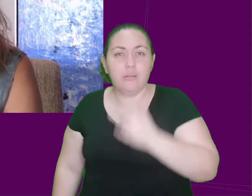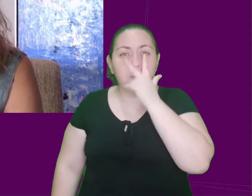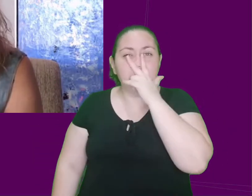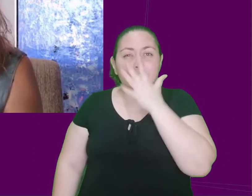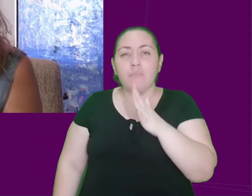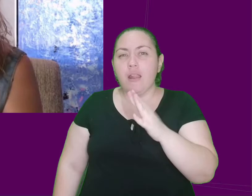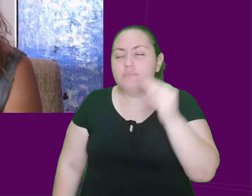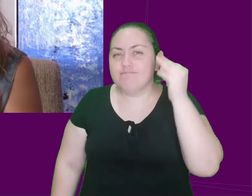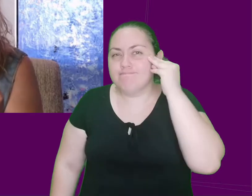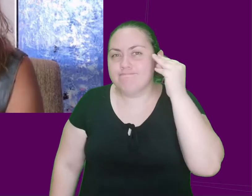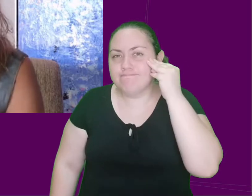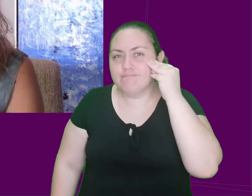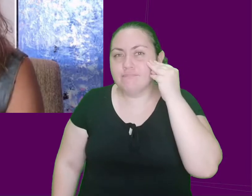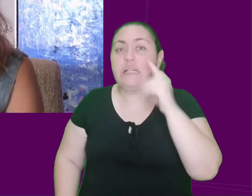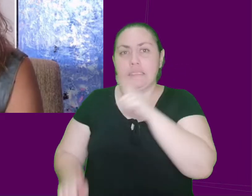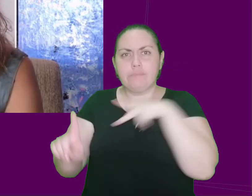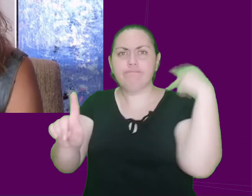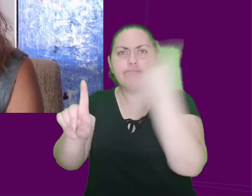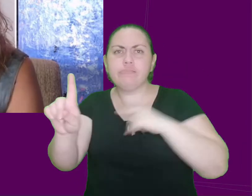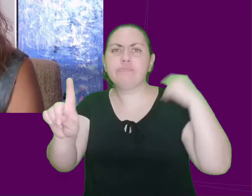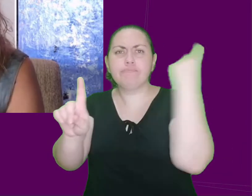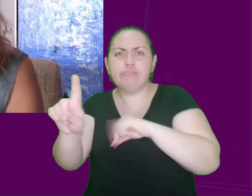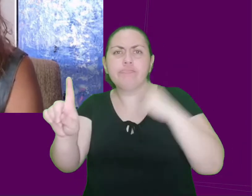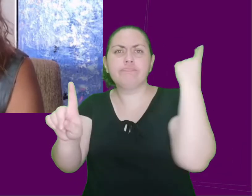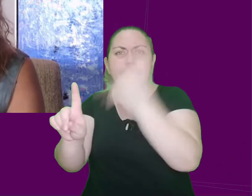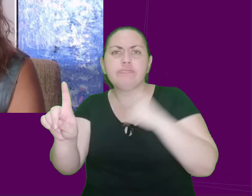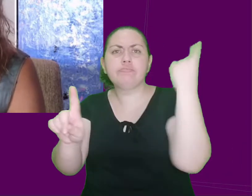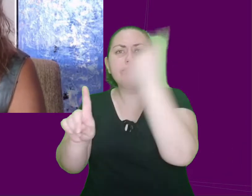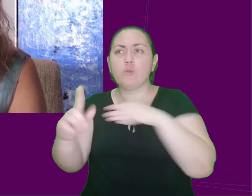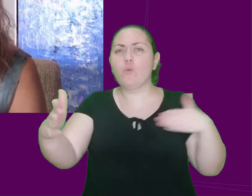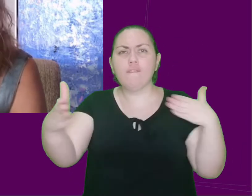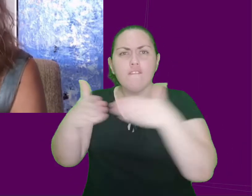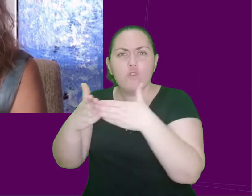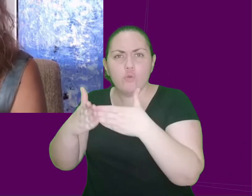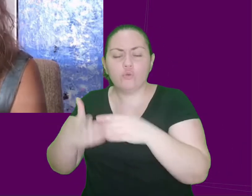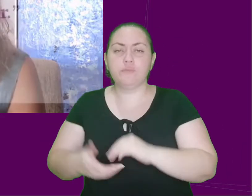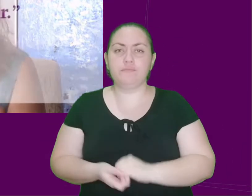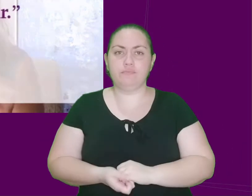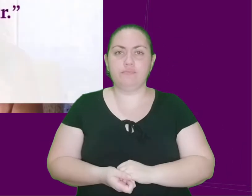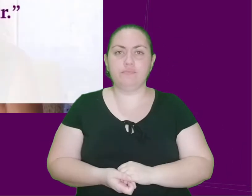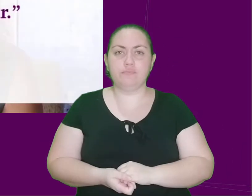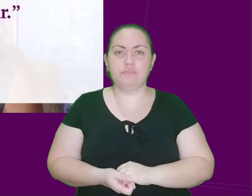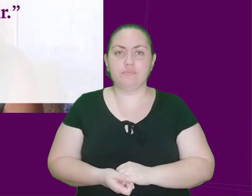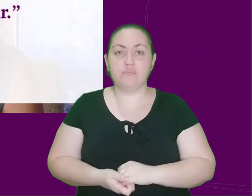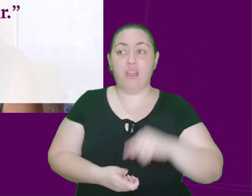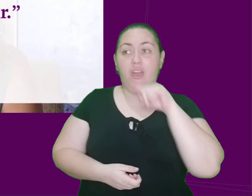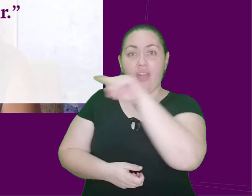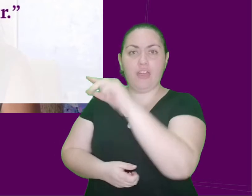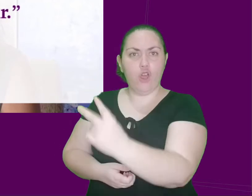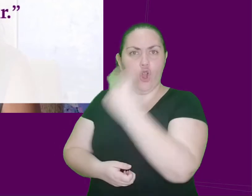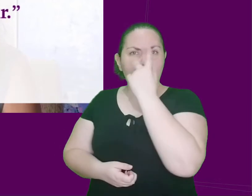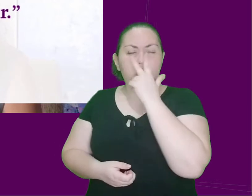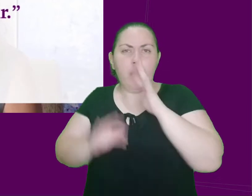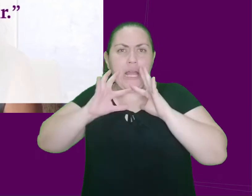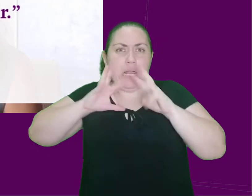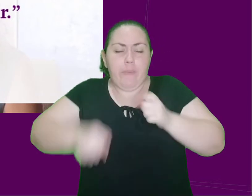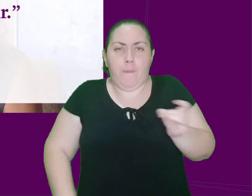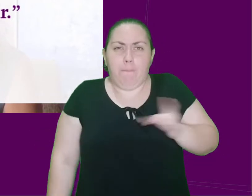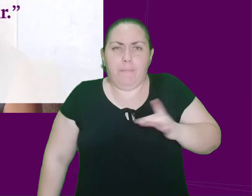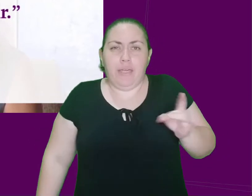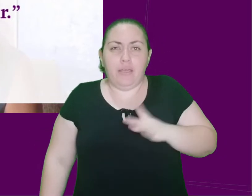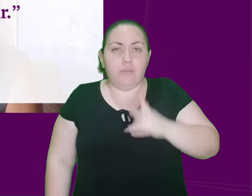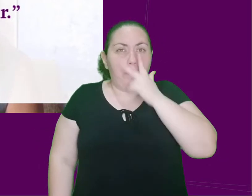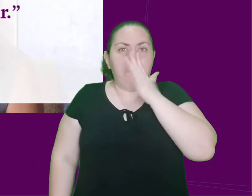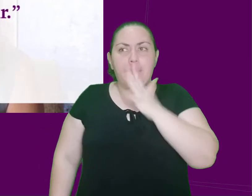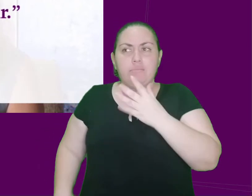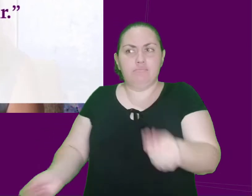magro e com aspecto de debilidade mental que é chicoteado ao fundo, em uma arena. Me olhava como um bicho acuado e